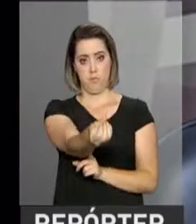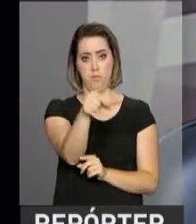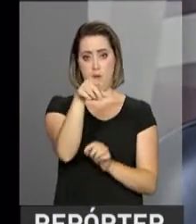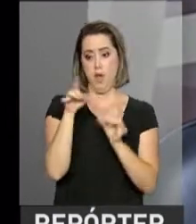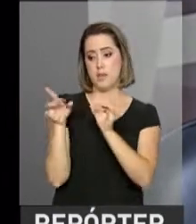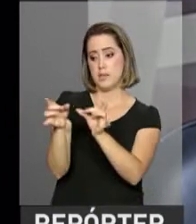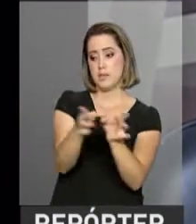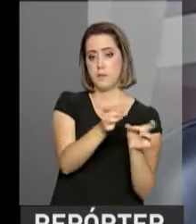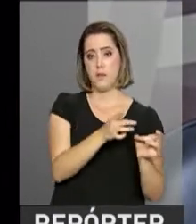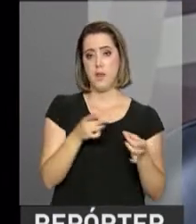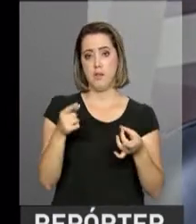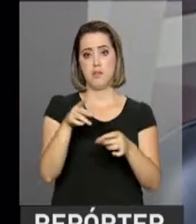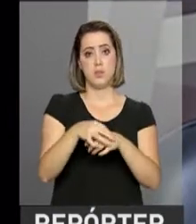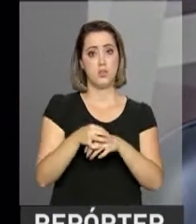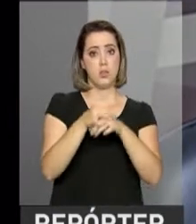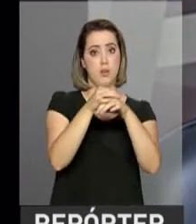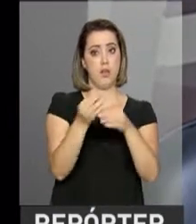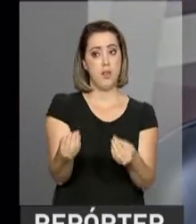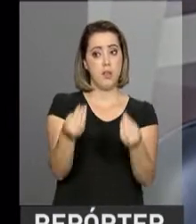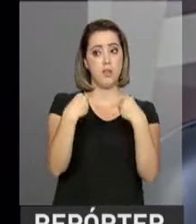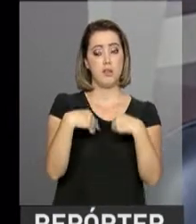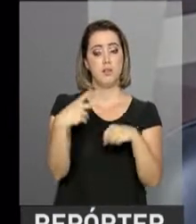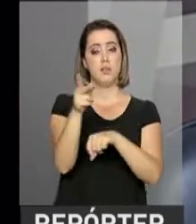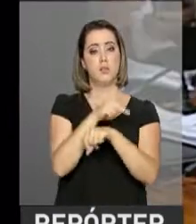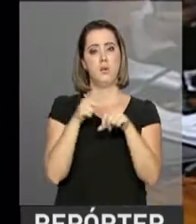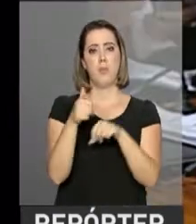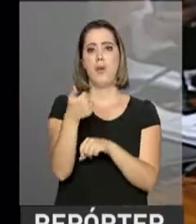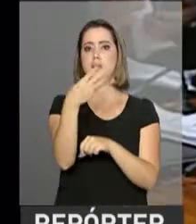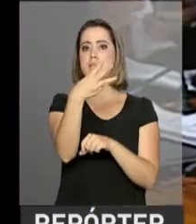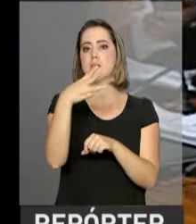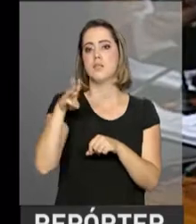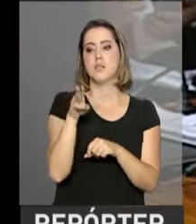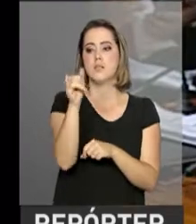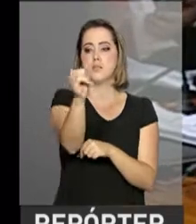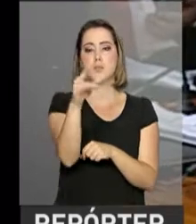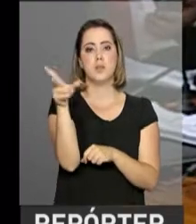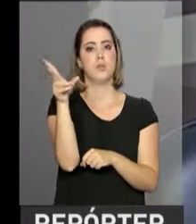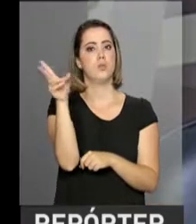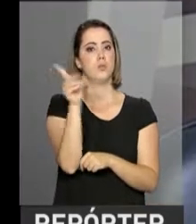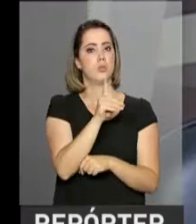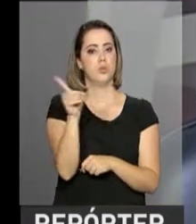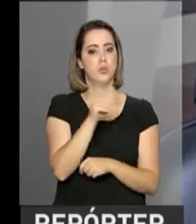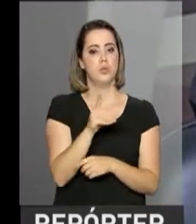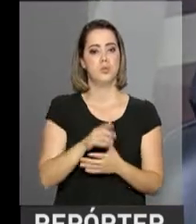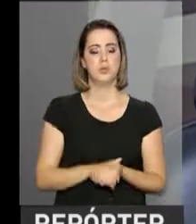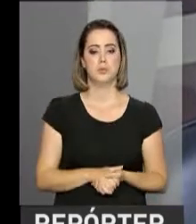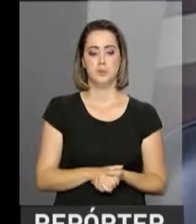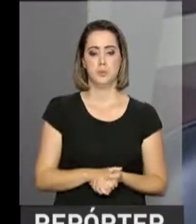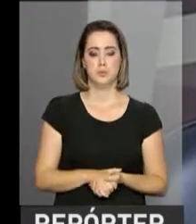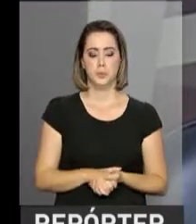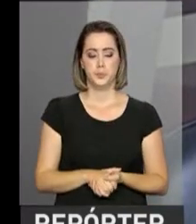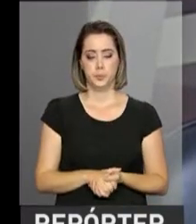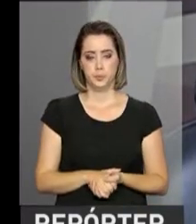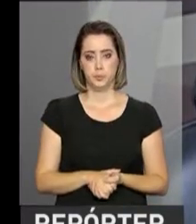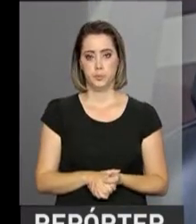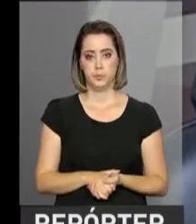as exportações de carne renderam ao país 13 bilhões e meio de dólares. Dos 21